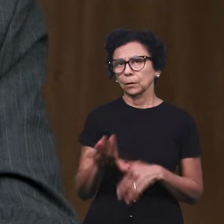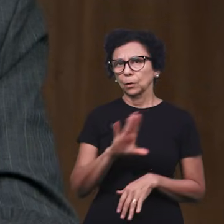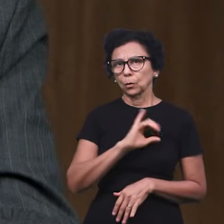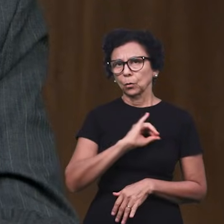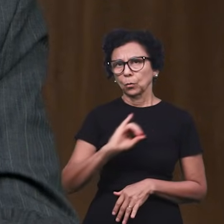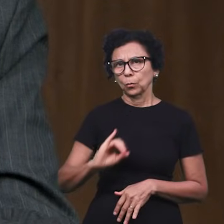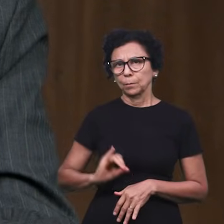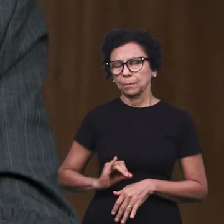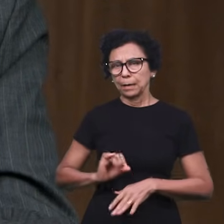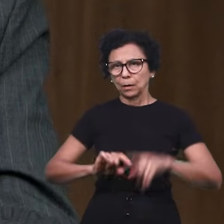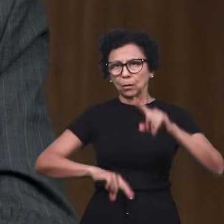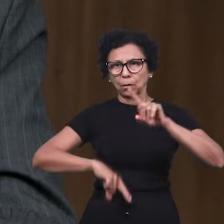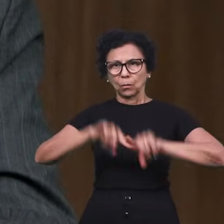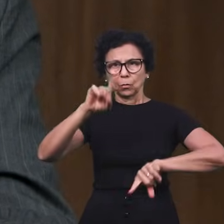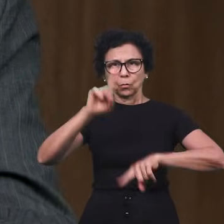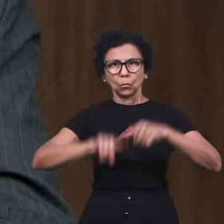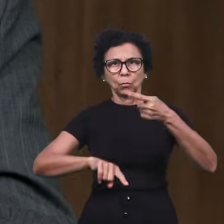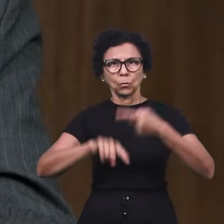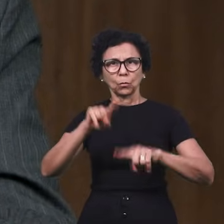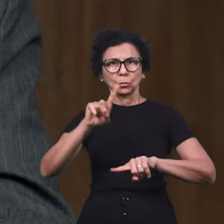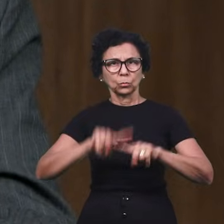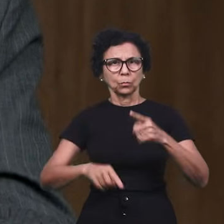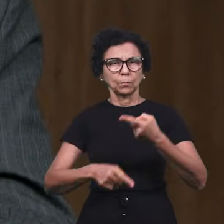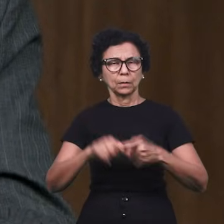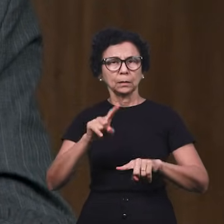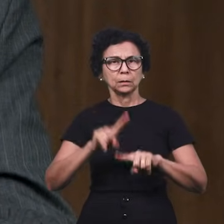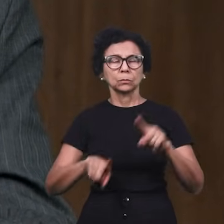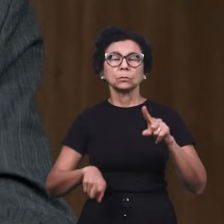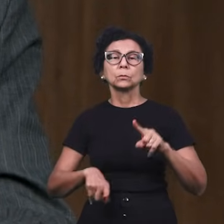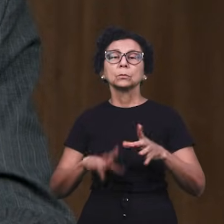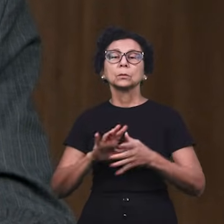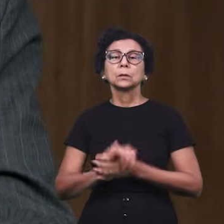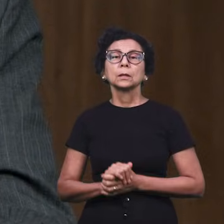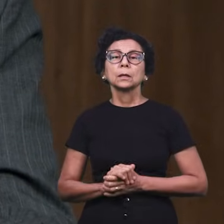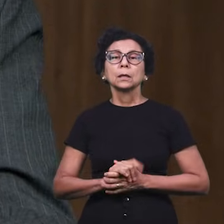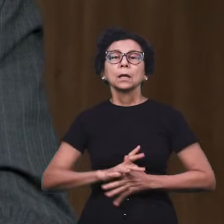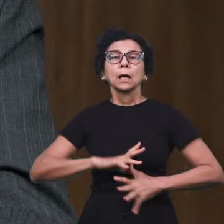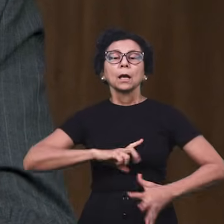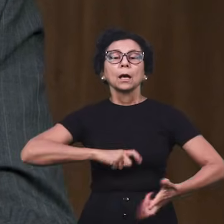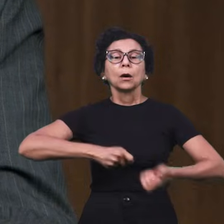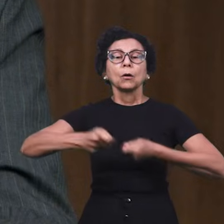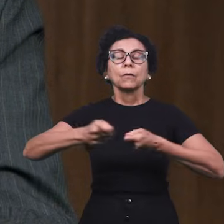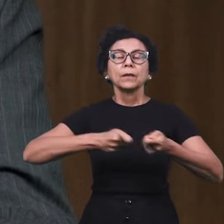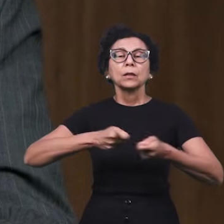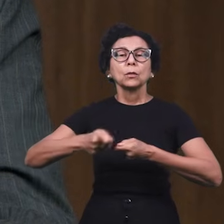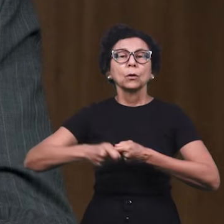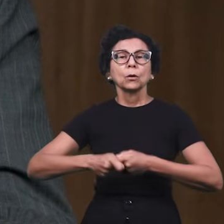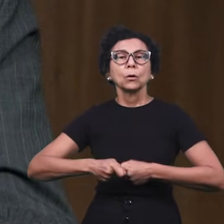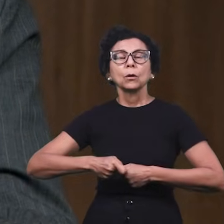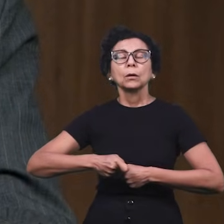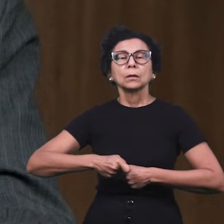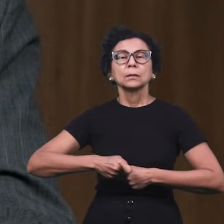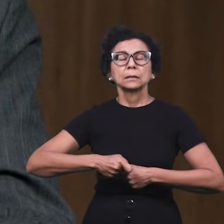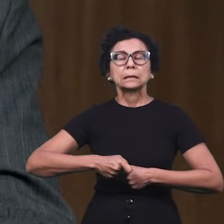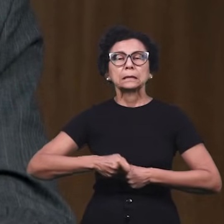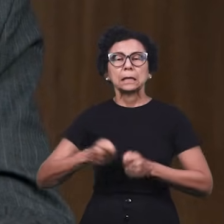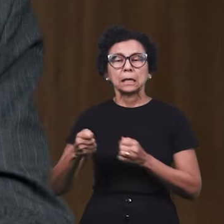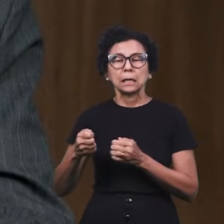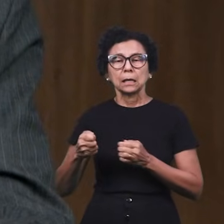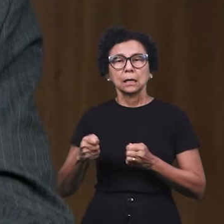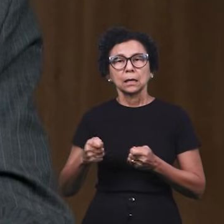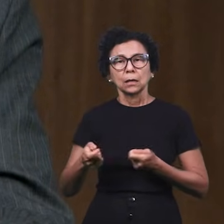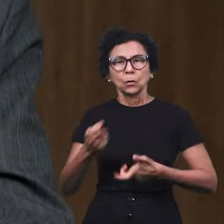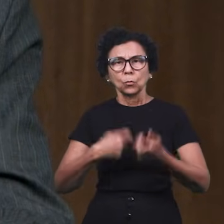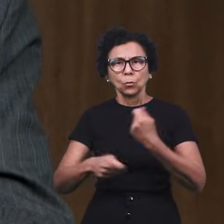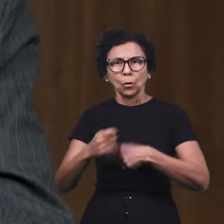o Império Otomano assumiu o controle das rotas comerciais, fazendo com que as